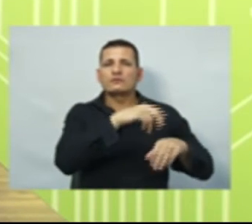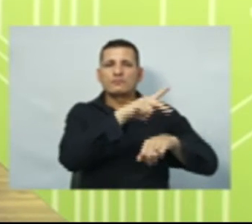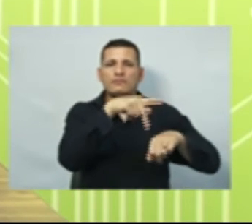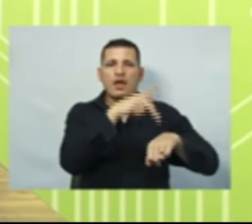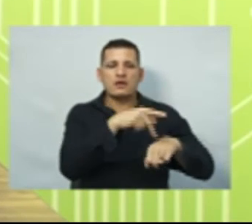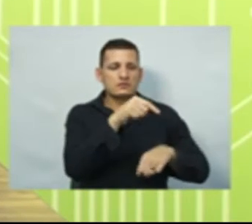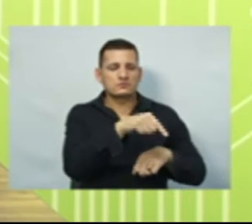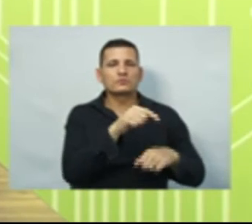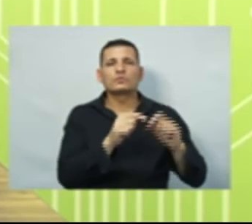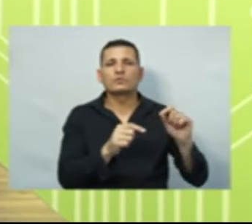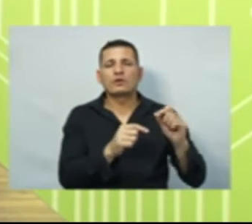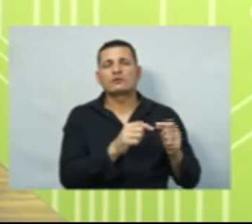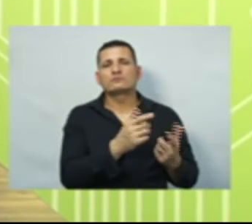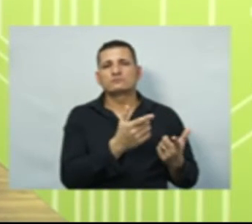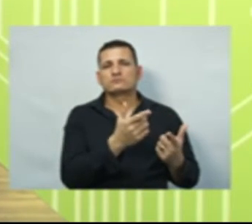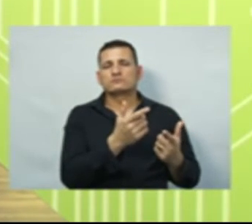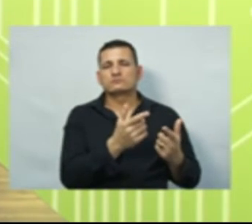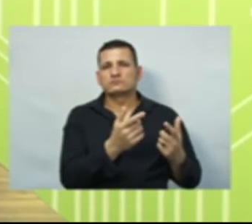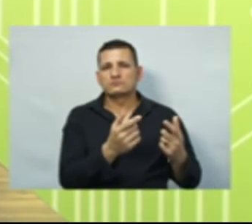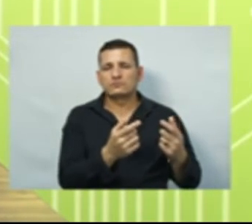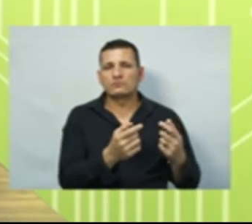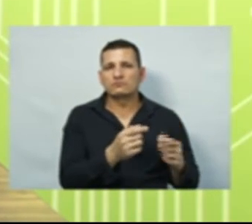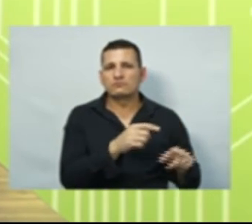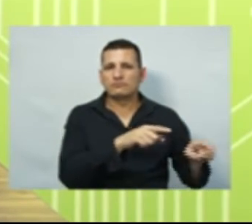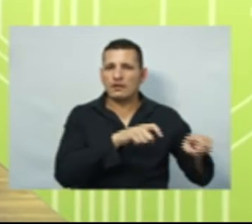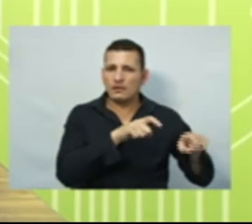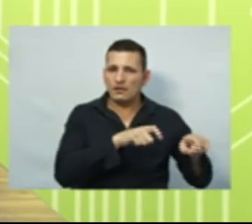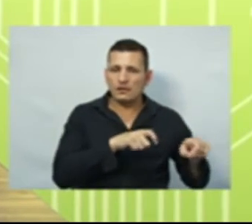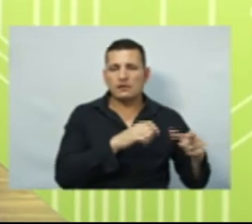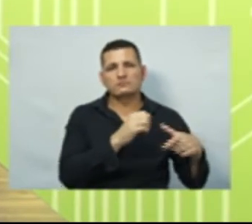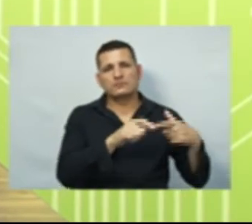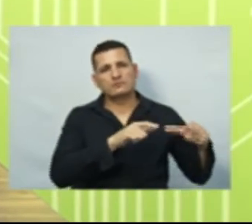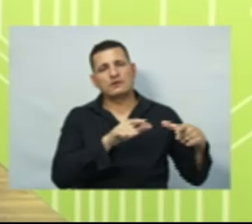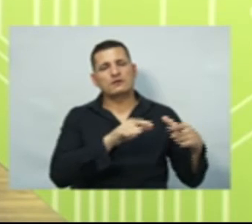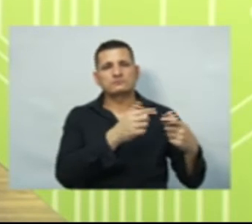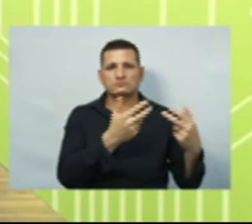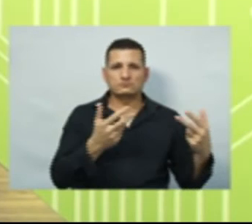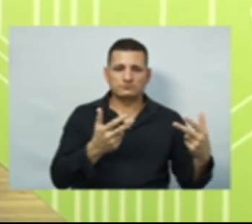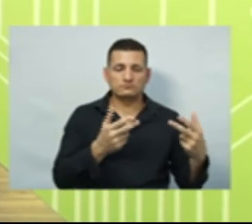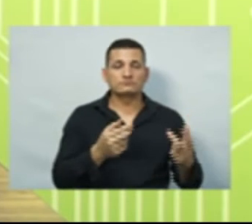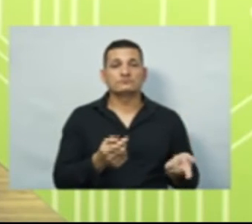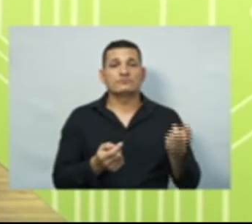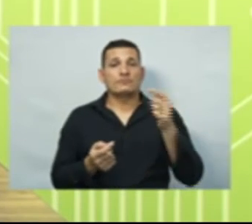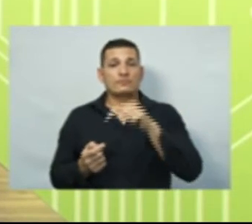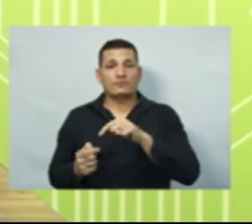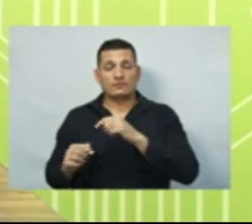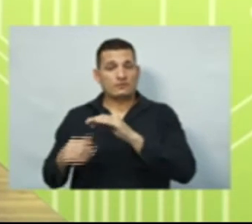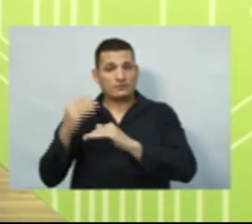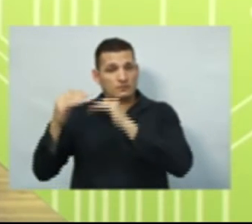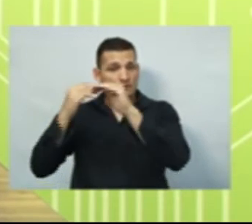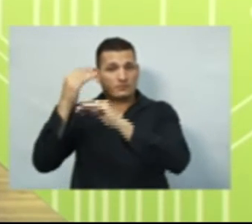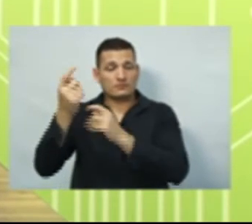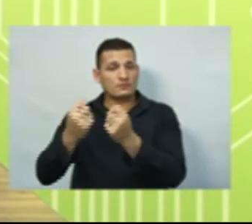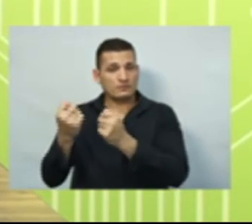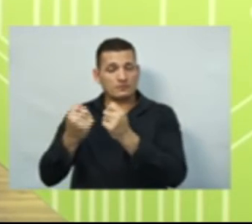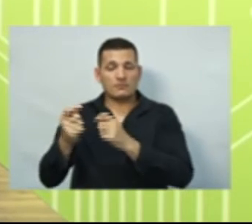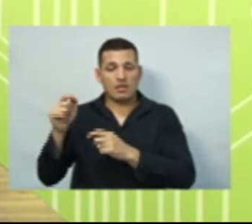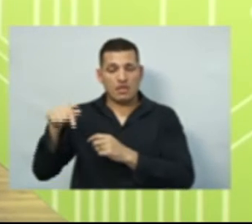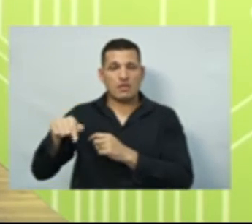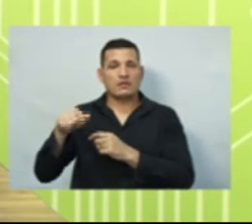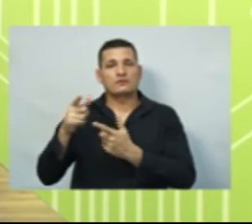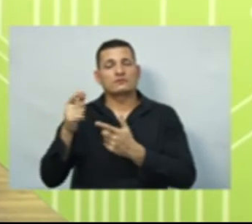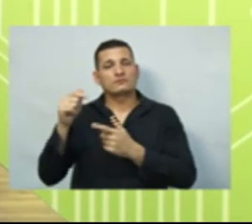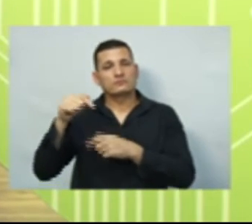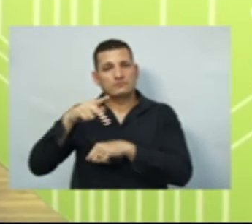aumento de produção de riquezas acontece quando a gente aumenta a produção de bens e serviços. Já o desenvolvimento econômico de